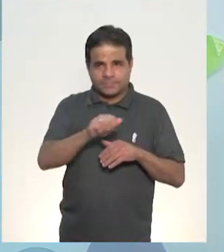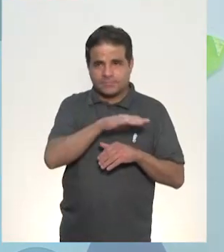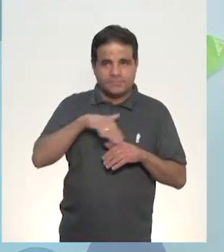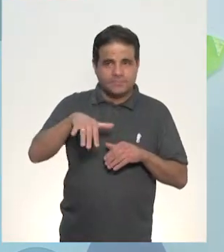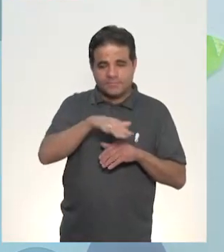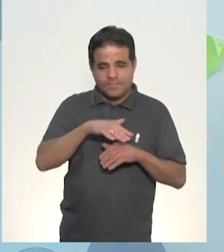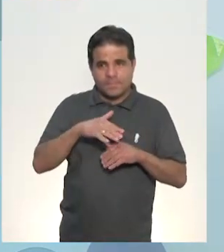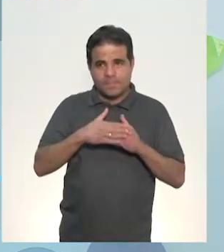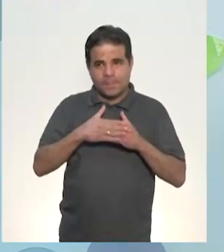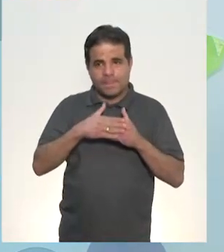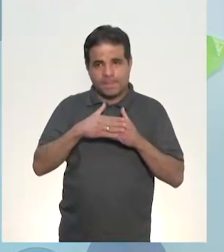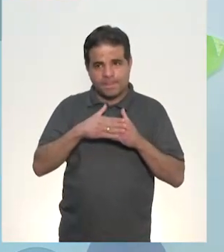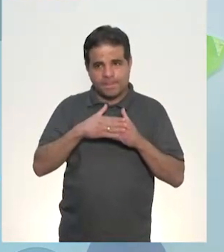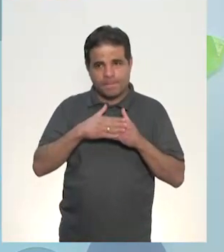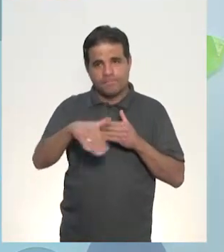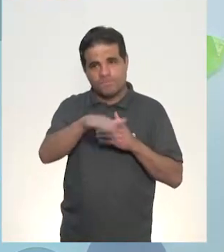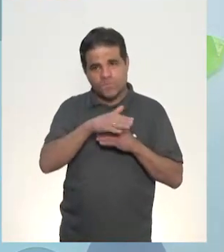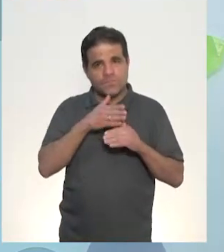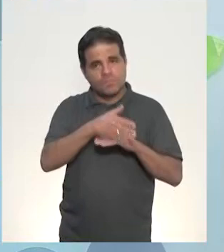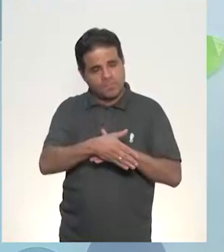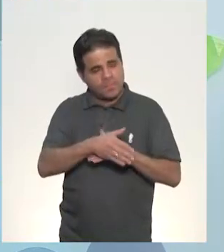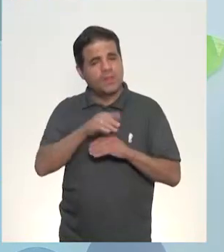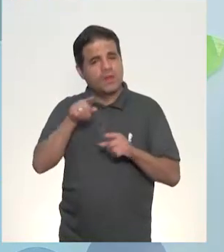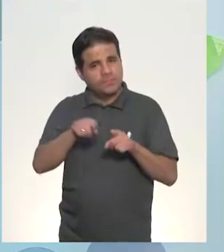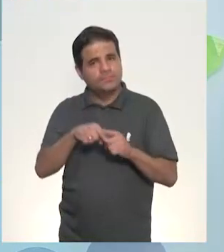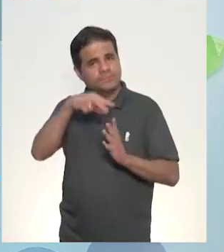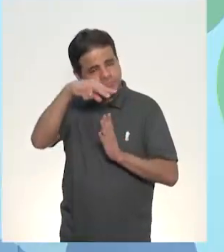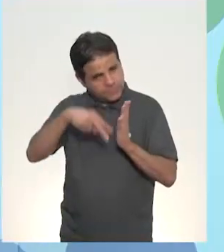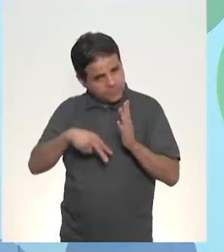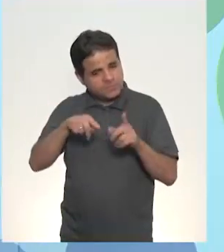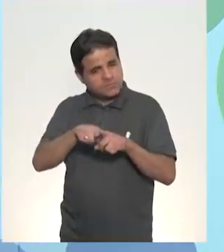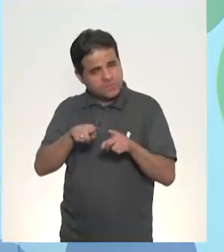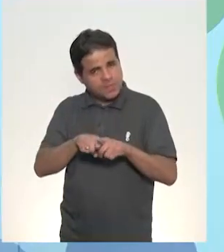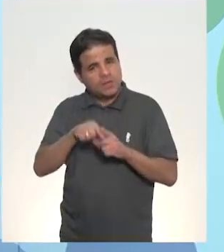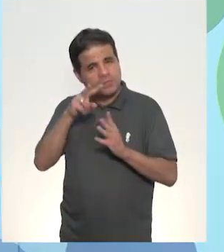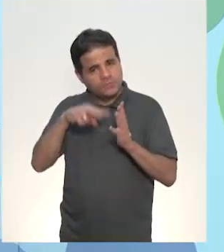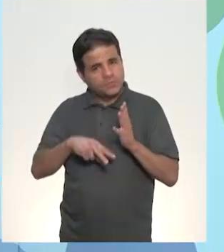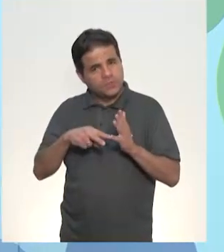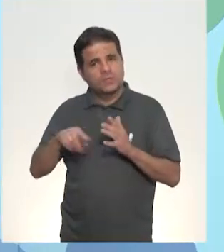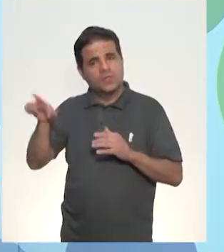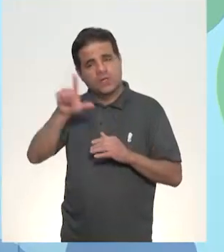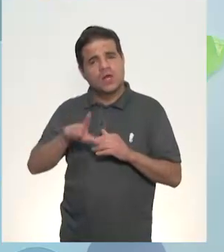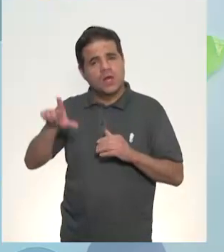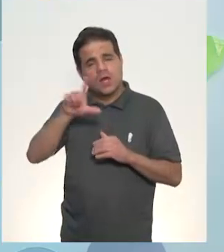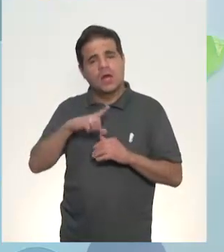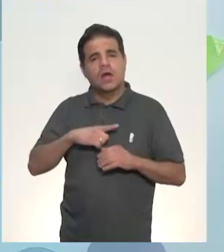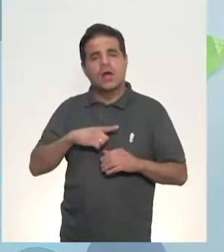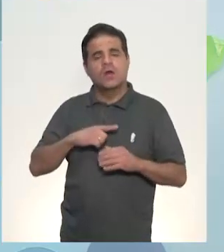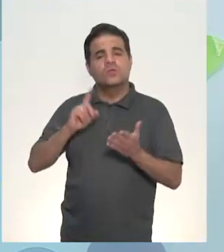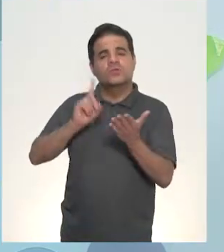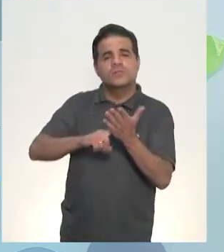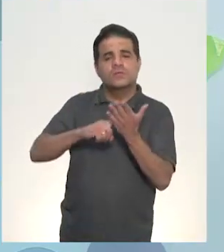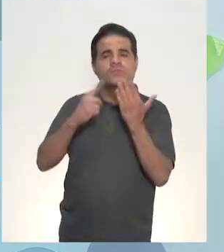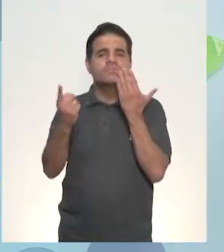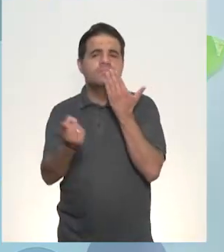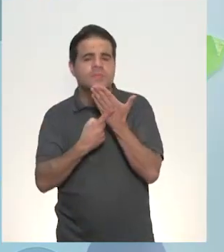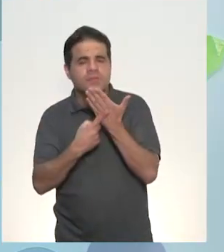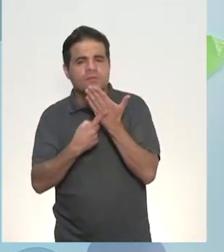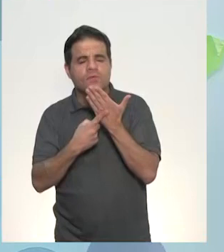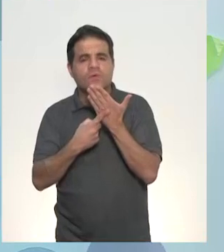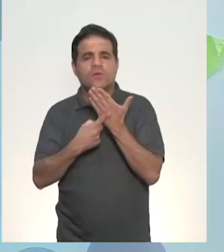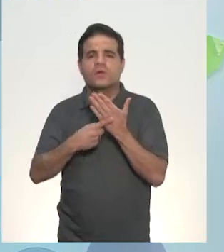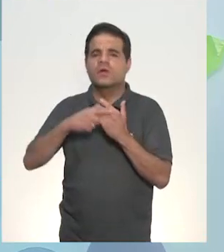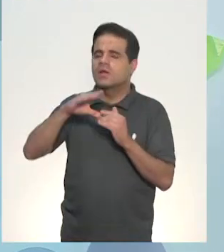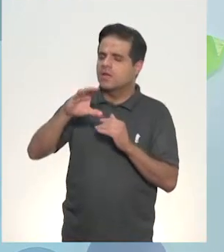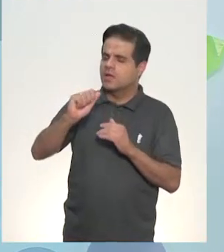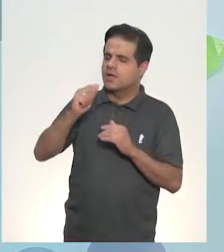graúna. Exato, estou sendo metafórico. Eu li. Exato, claro, por favor. Eu estou sendo metafórico quando eu falo que